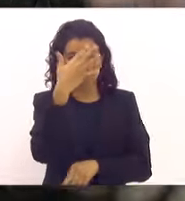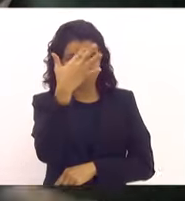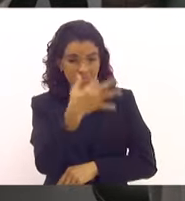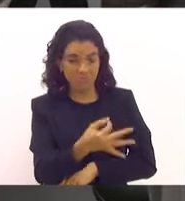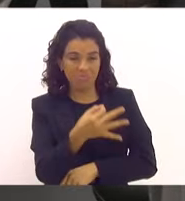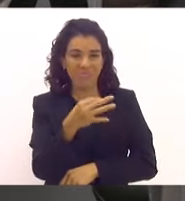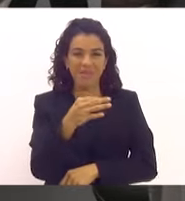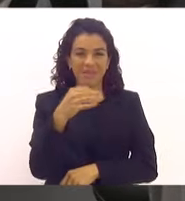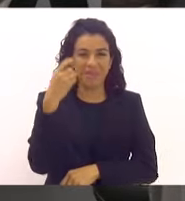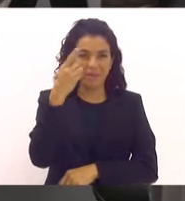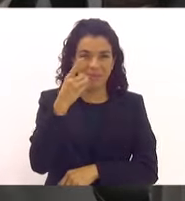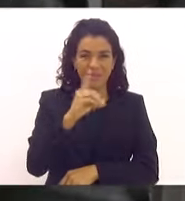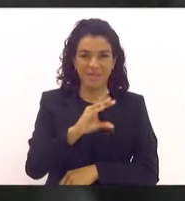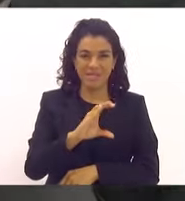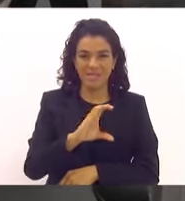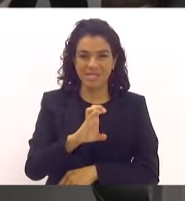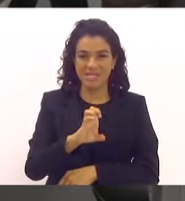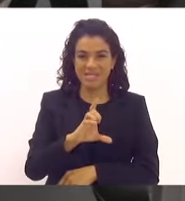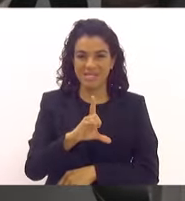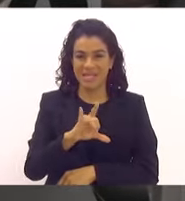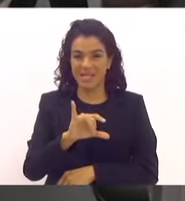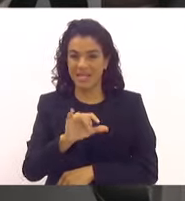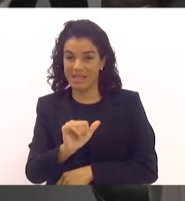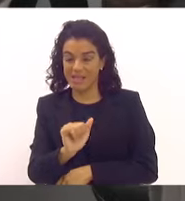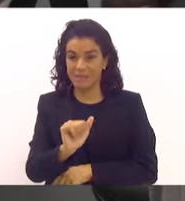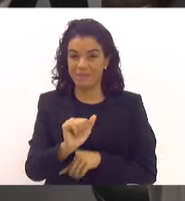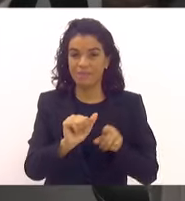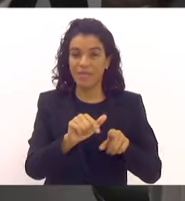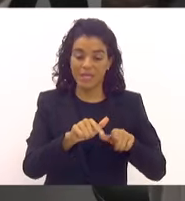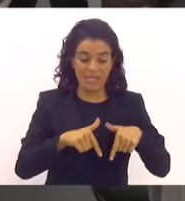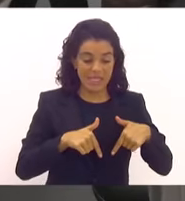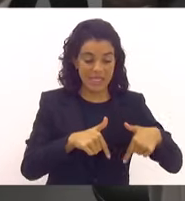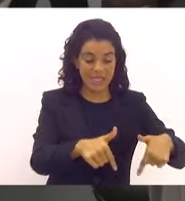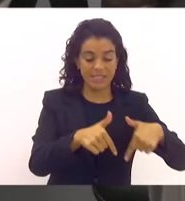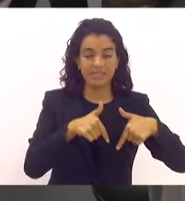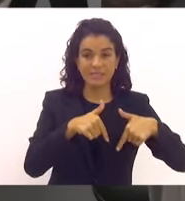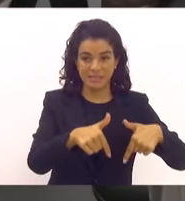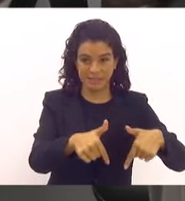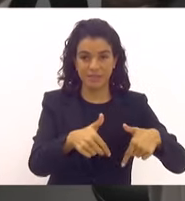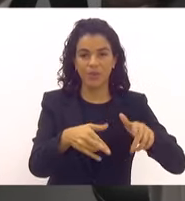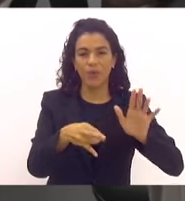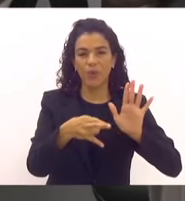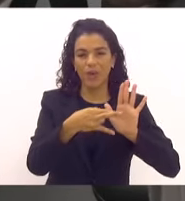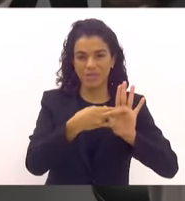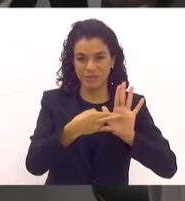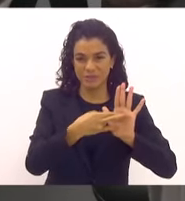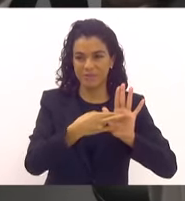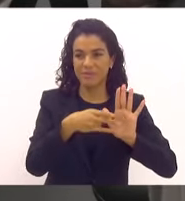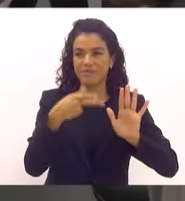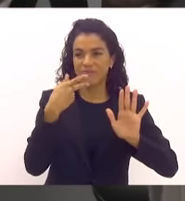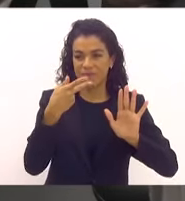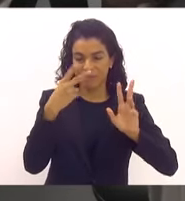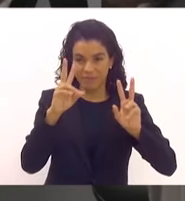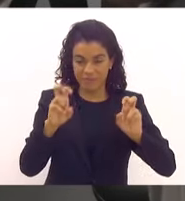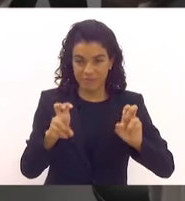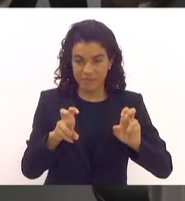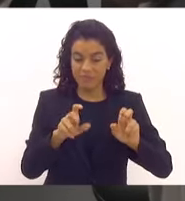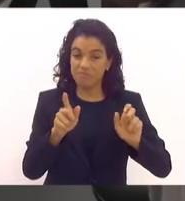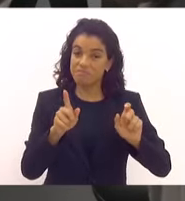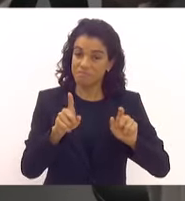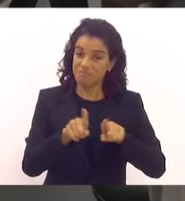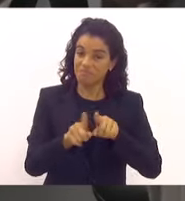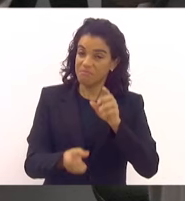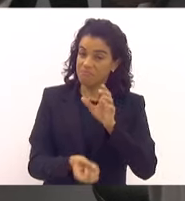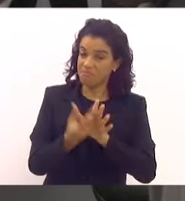deputada Célia colocou, de que iniciativas são iniciativas, né, o regimento fala disso, o que nos levaria à possibilidade,